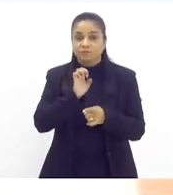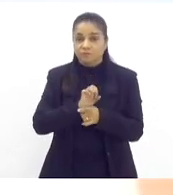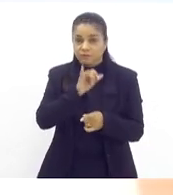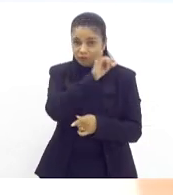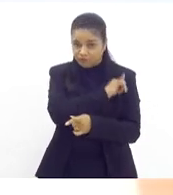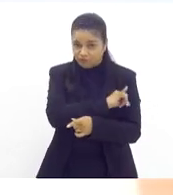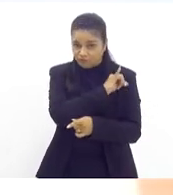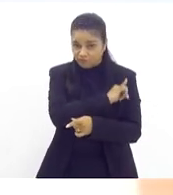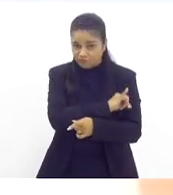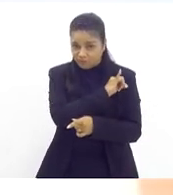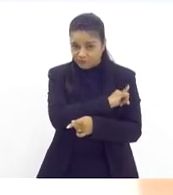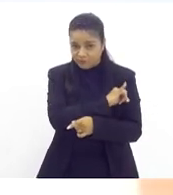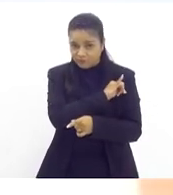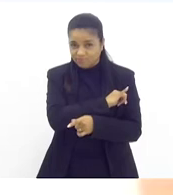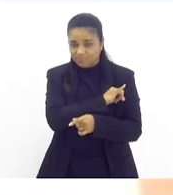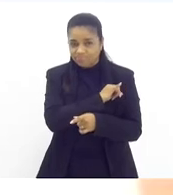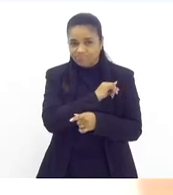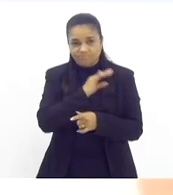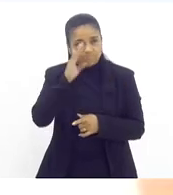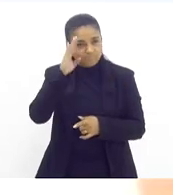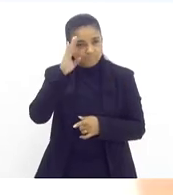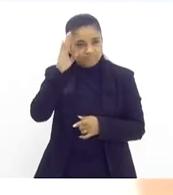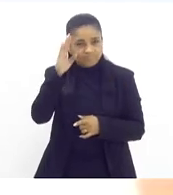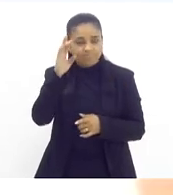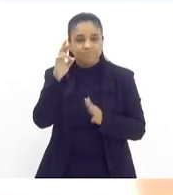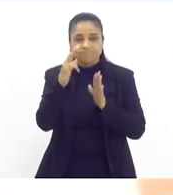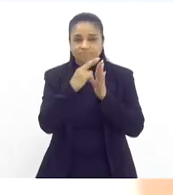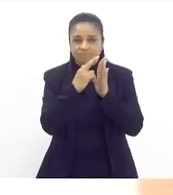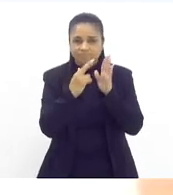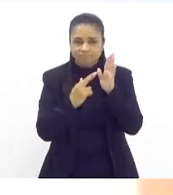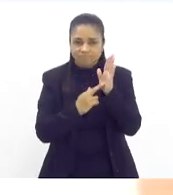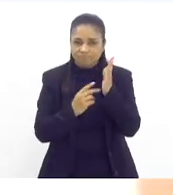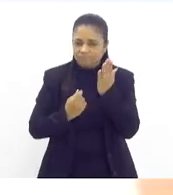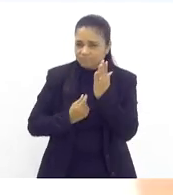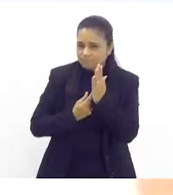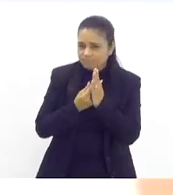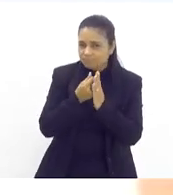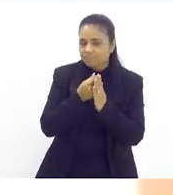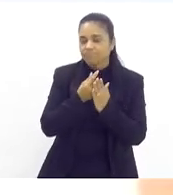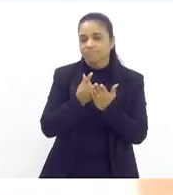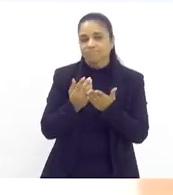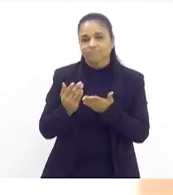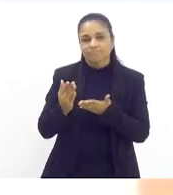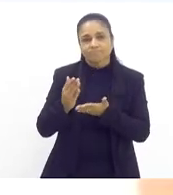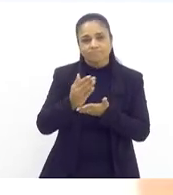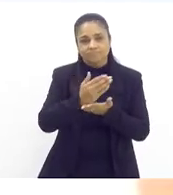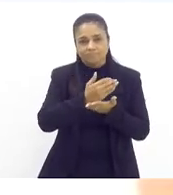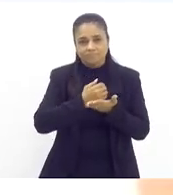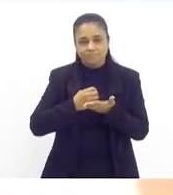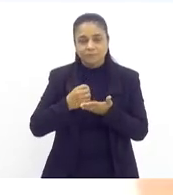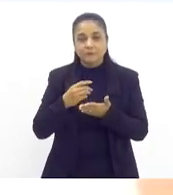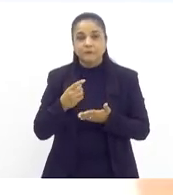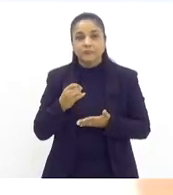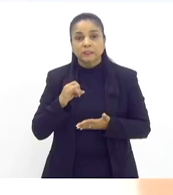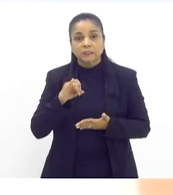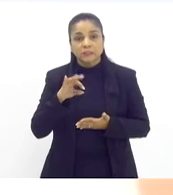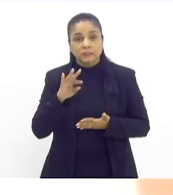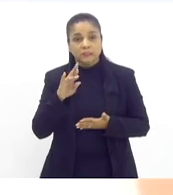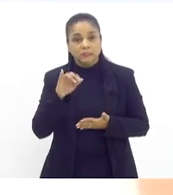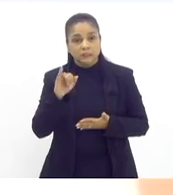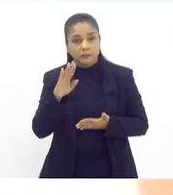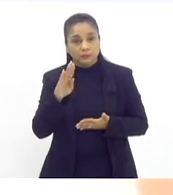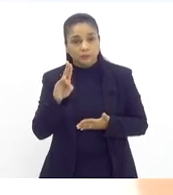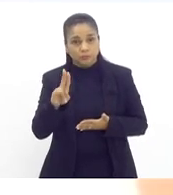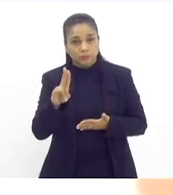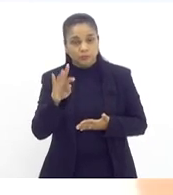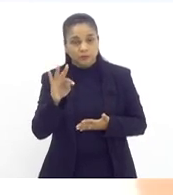para o Estado do Rio de Janeiro, né, os princípios principais da reforma tributária são extremamente positivos. O secretário destacou com muito